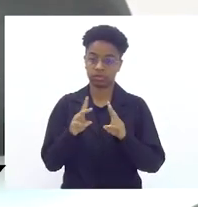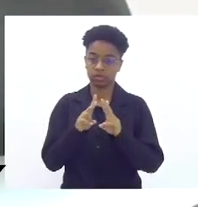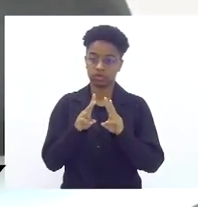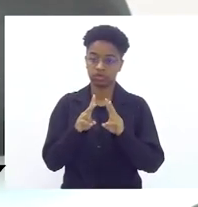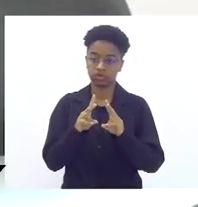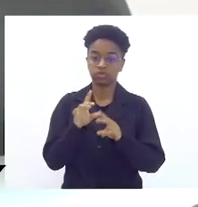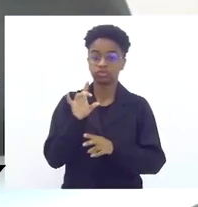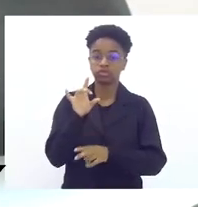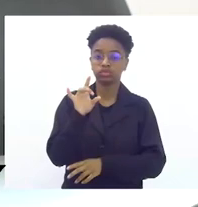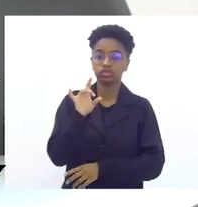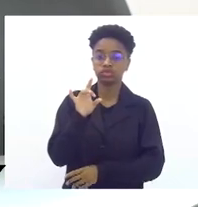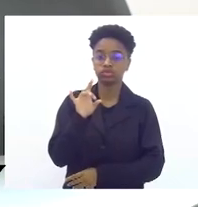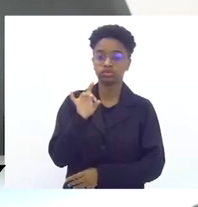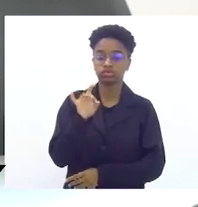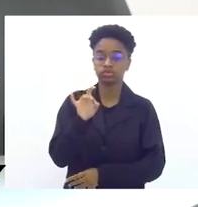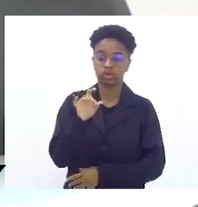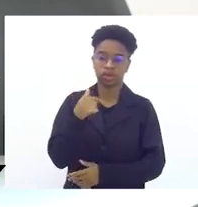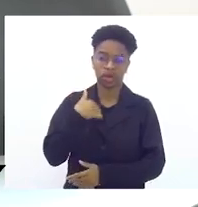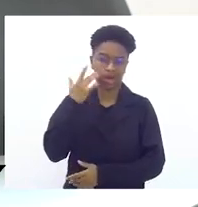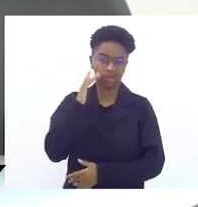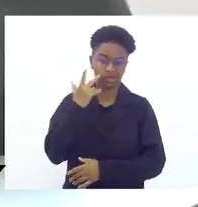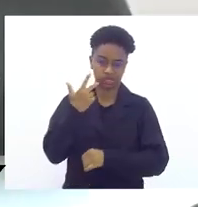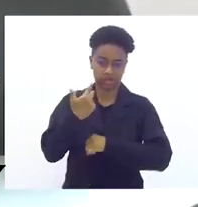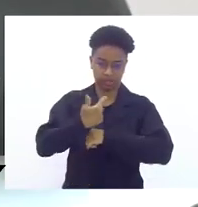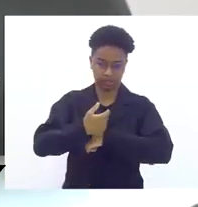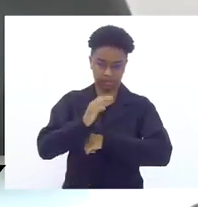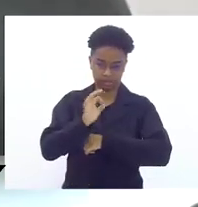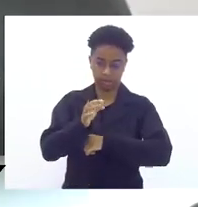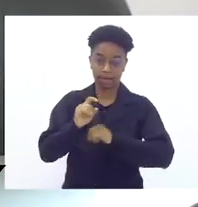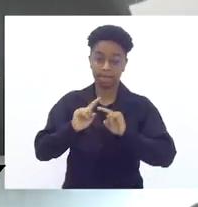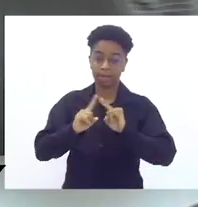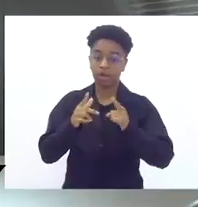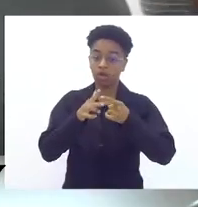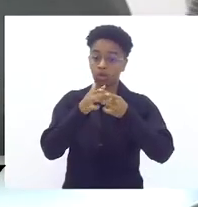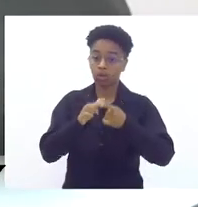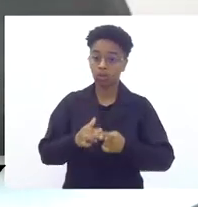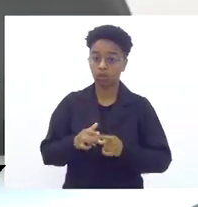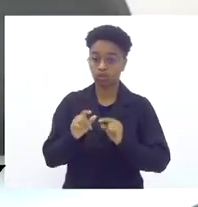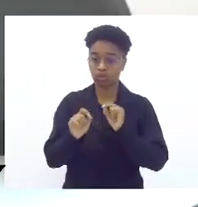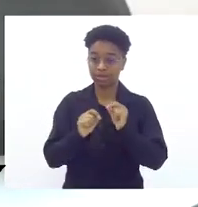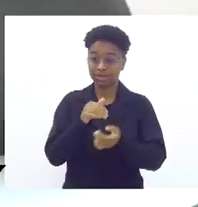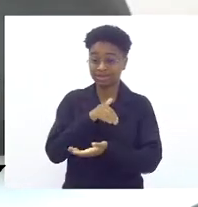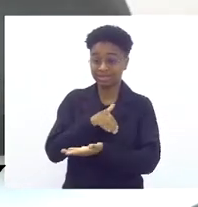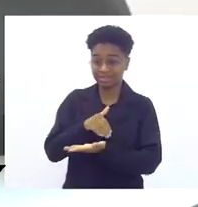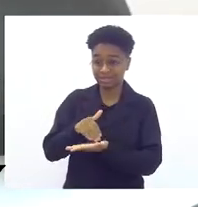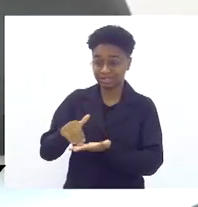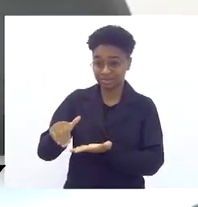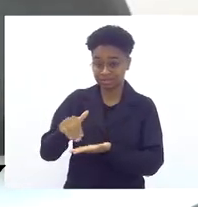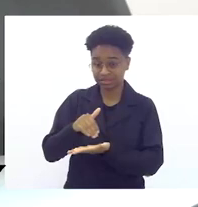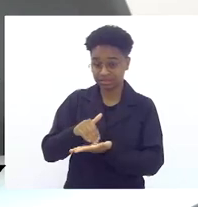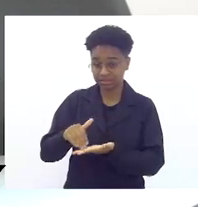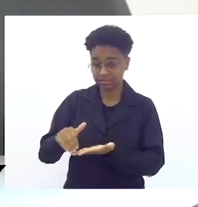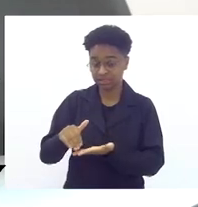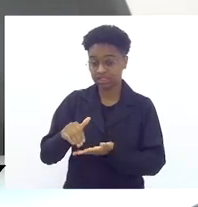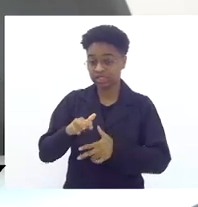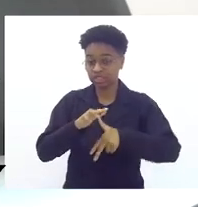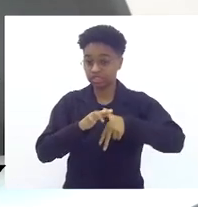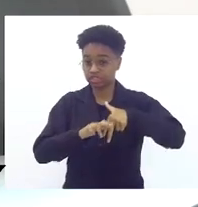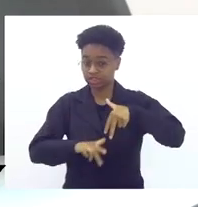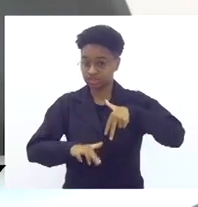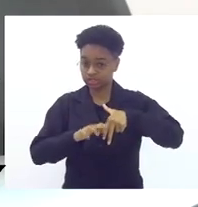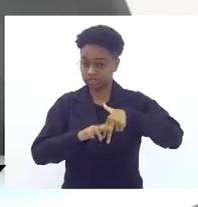que provavelmente tá sendo gravado uma correção é Secretaria de gênero